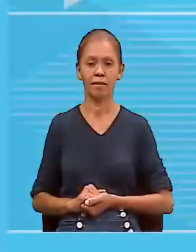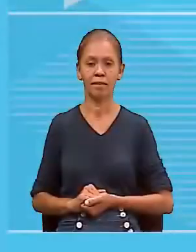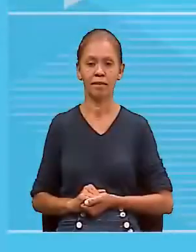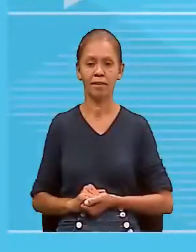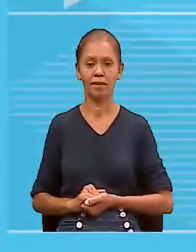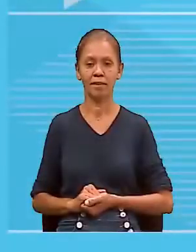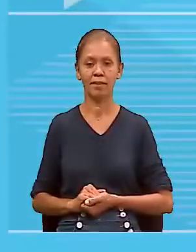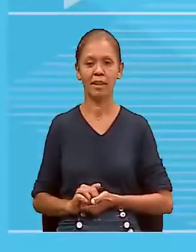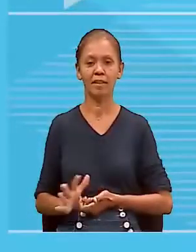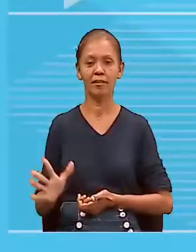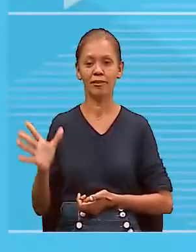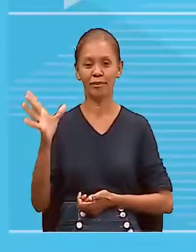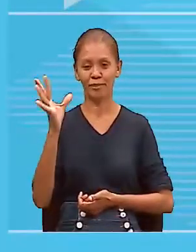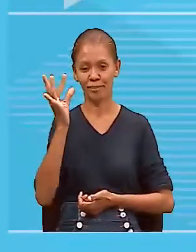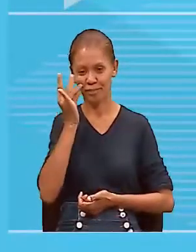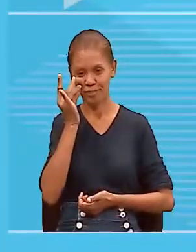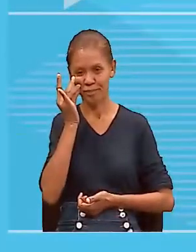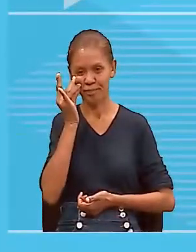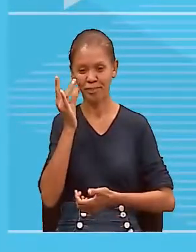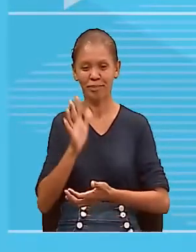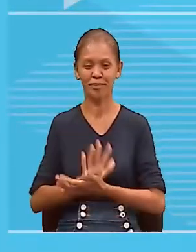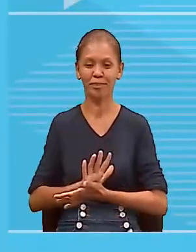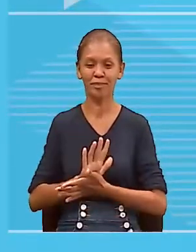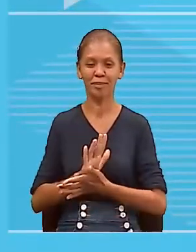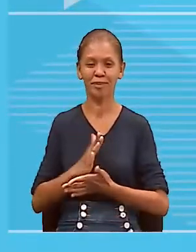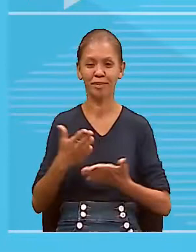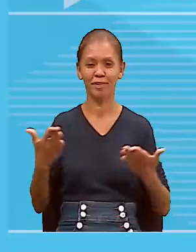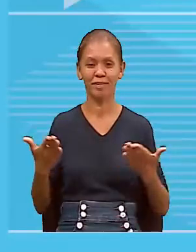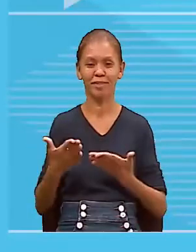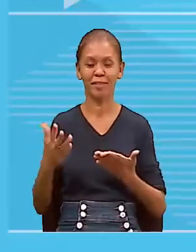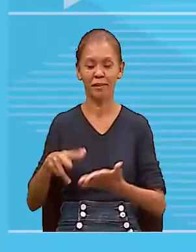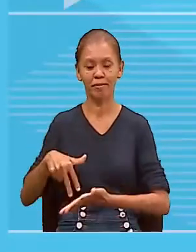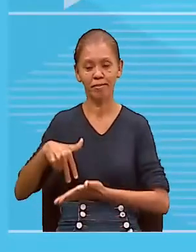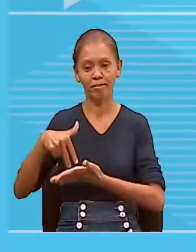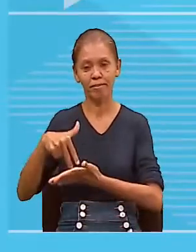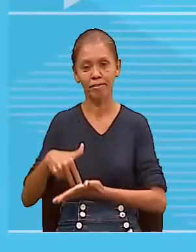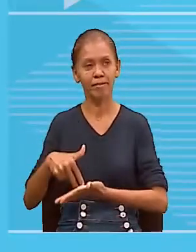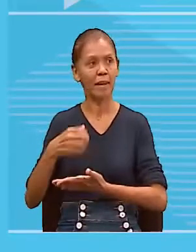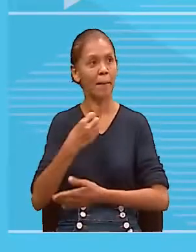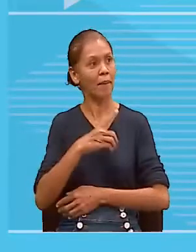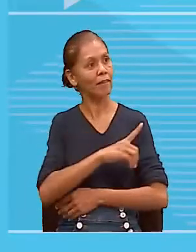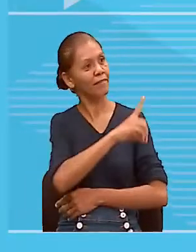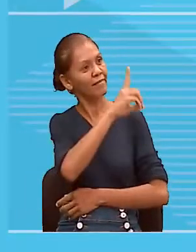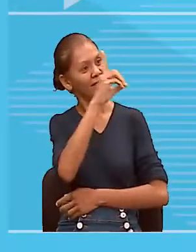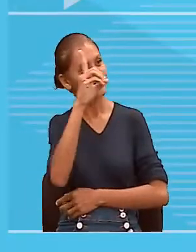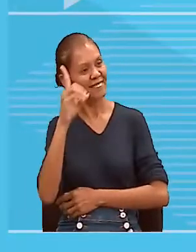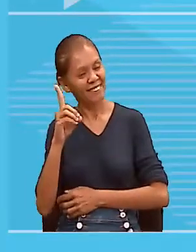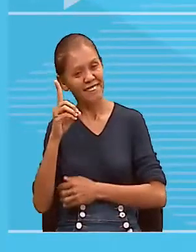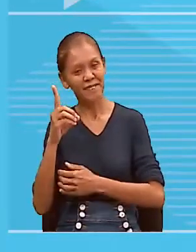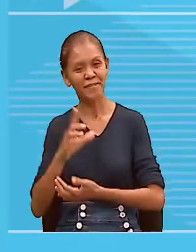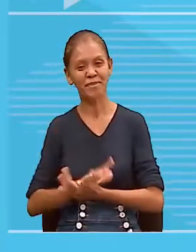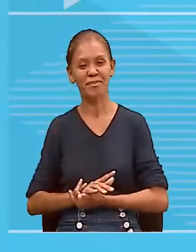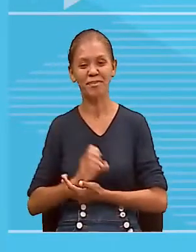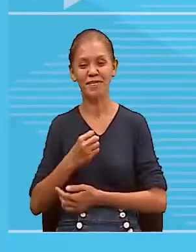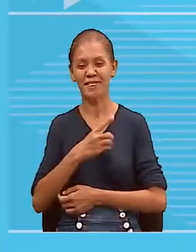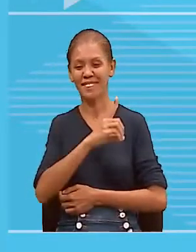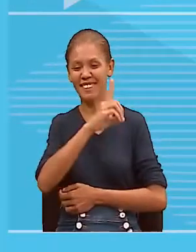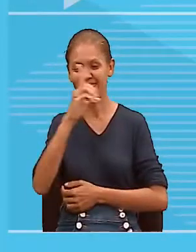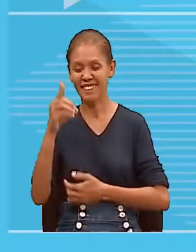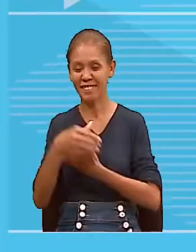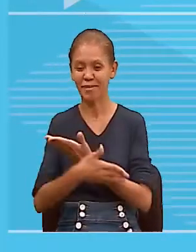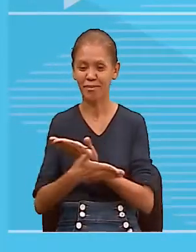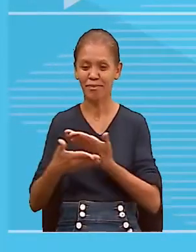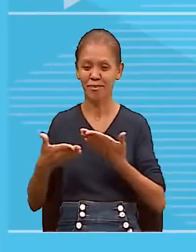ao vivo aos vivos e a cores Bom dia Bom dia tia Bom dia tia bom dia para